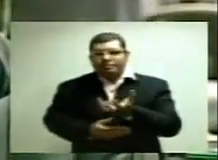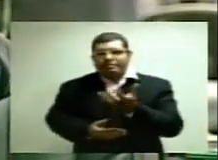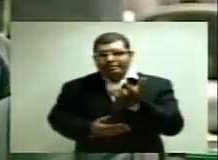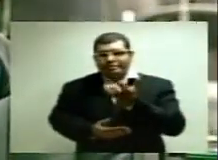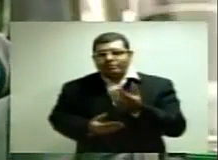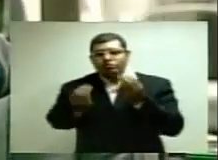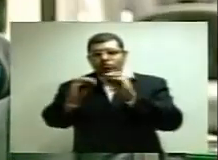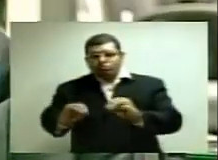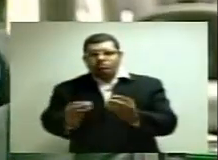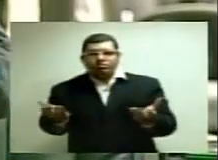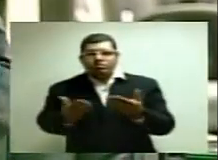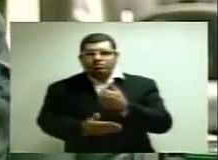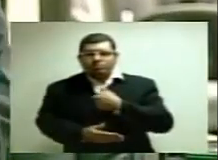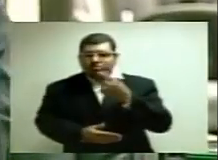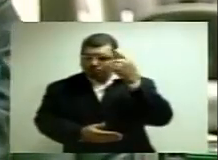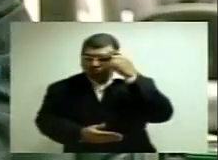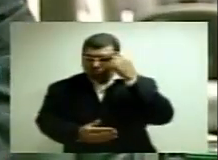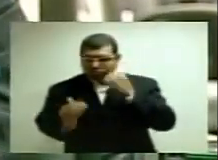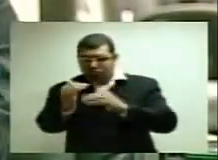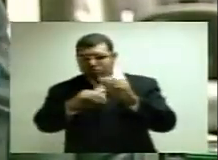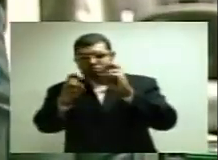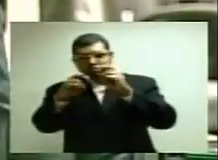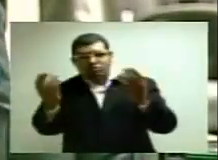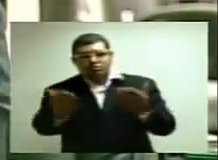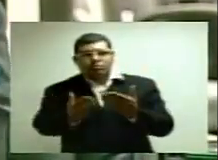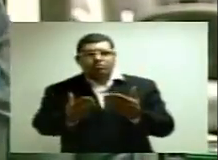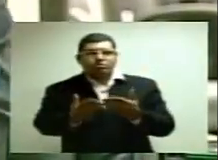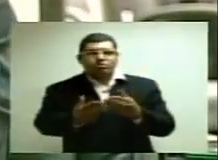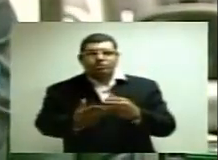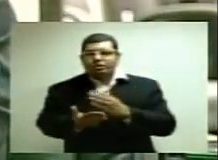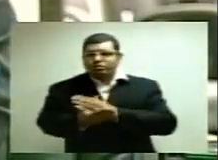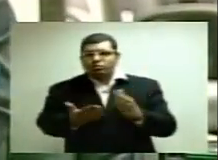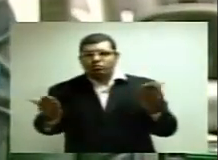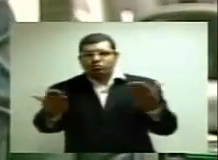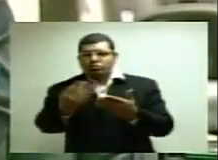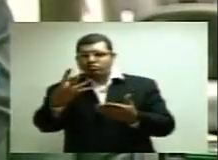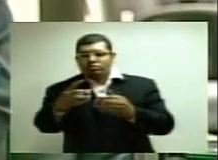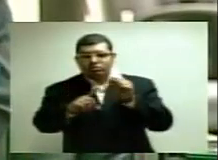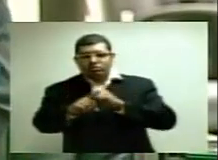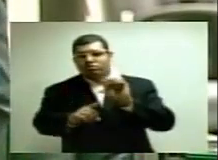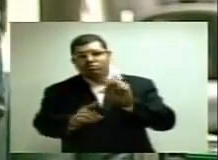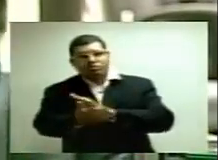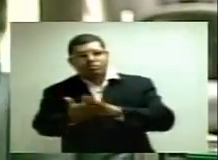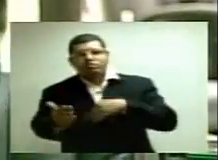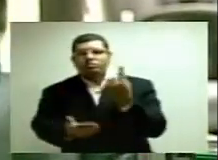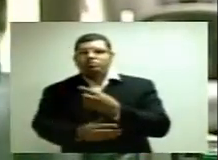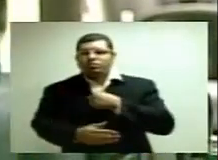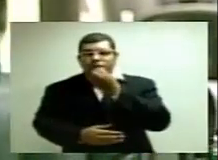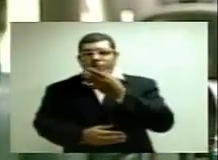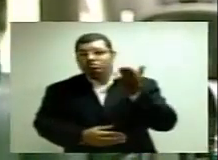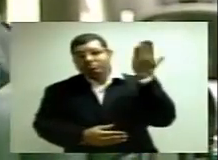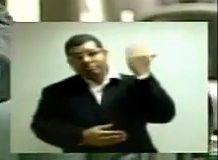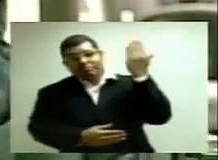que eu queria colocar, que as minhas reflexões sobre esse assunto, elas não começam a partir de 4 de abril. Elas começaram bem